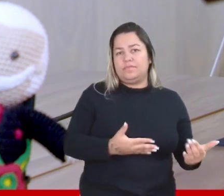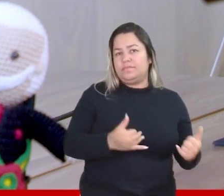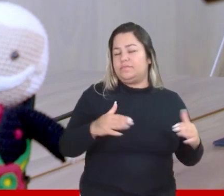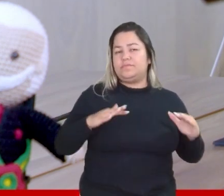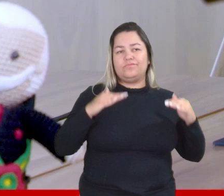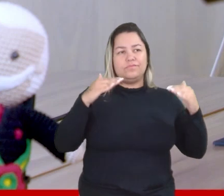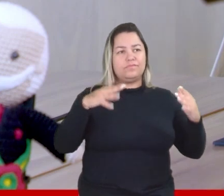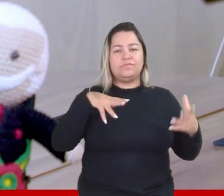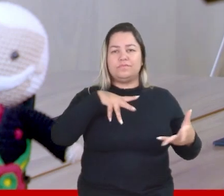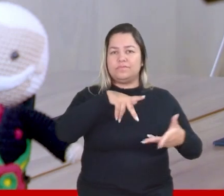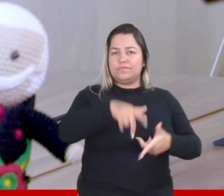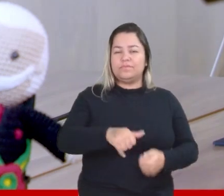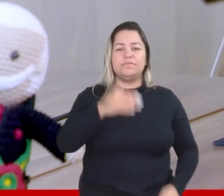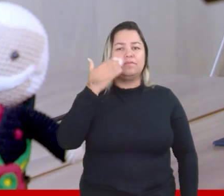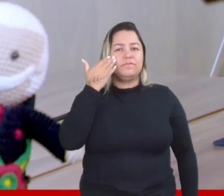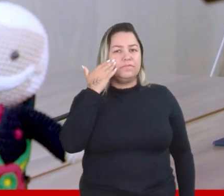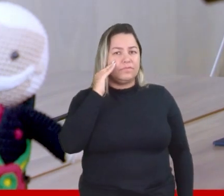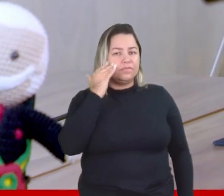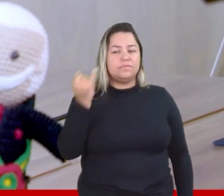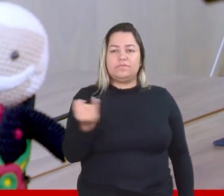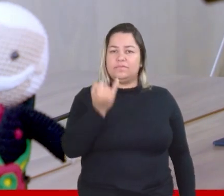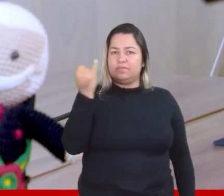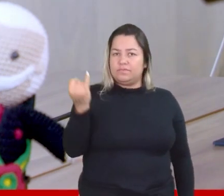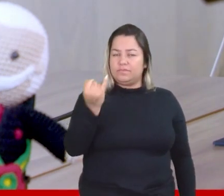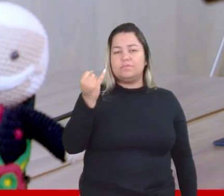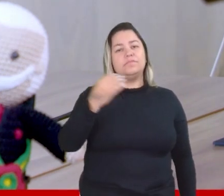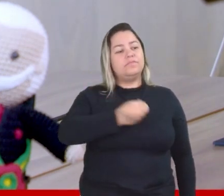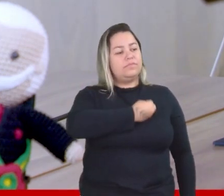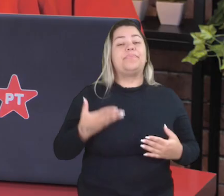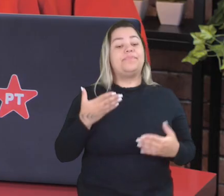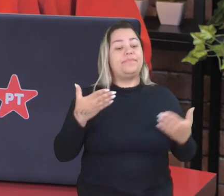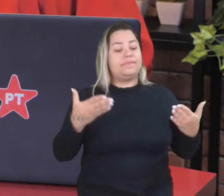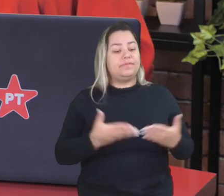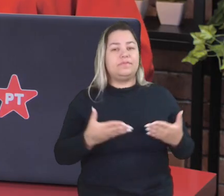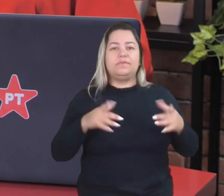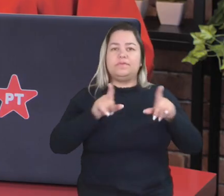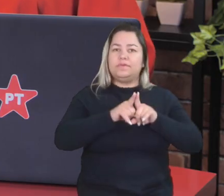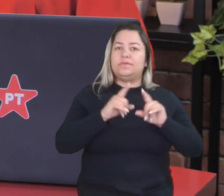a nível mundial, né, que é quando se entende dessa importância desse ciclo da vida.